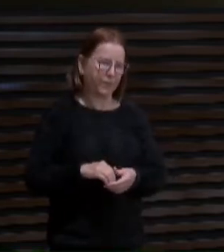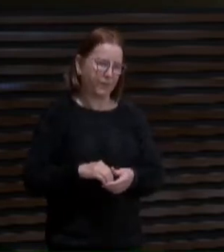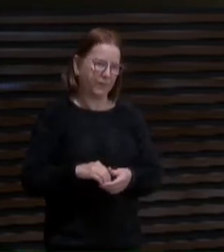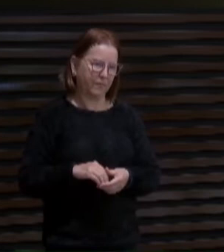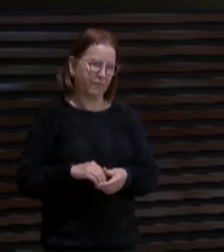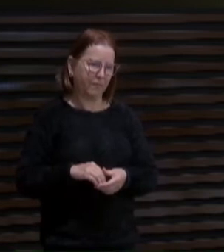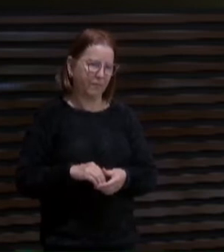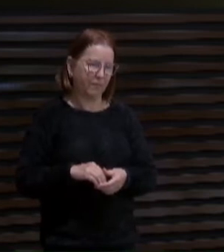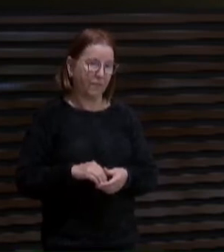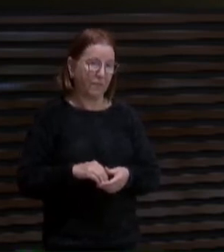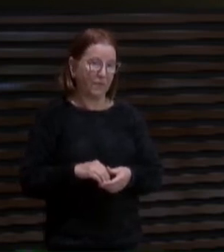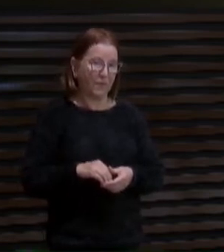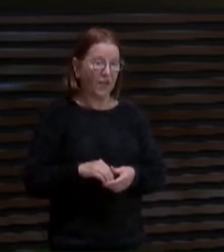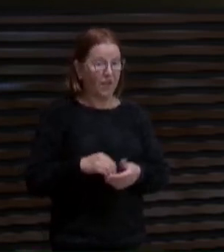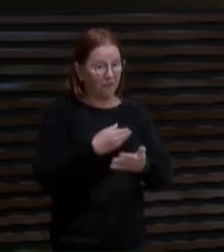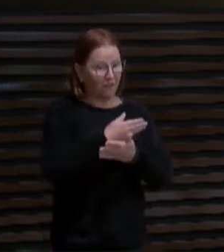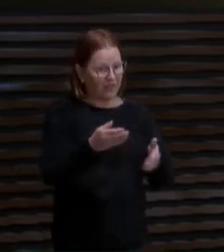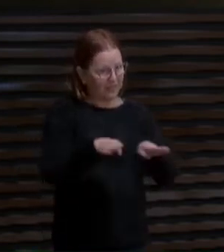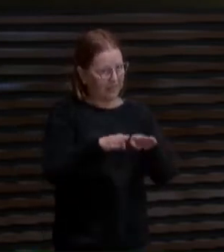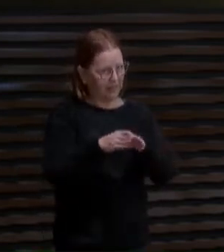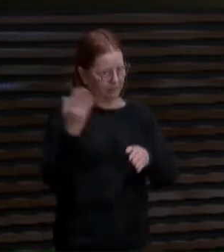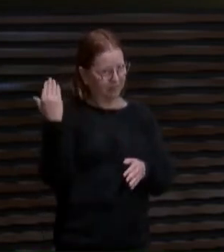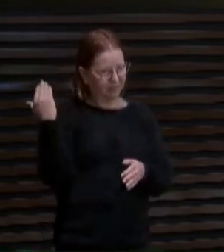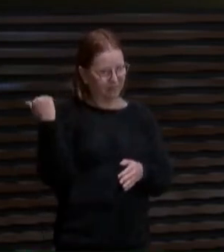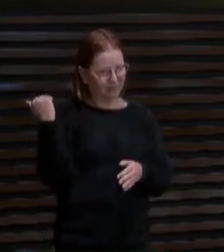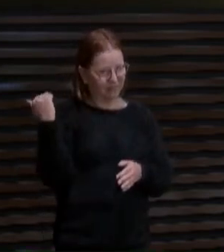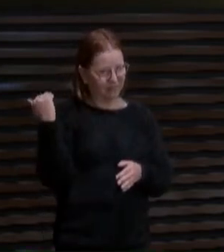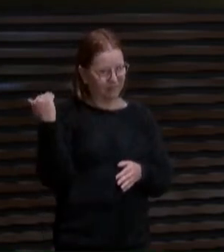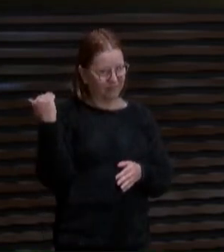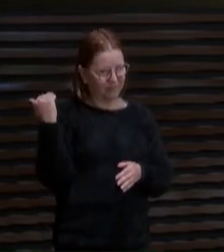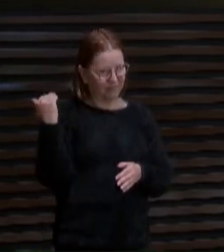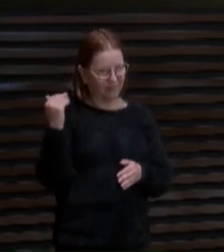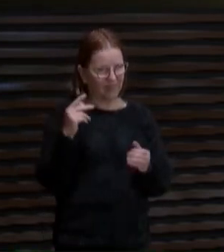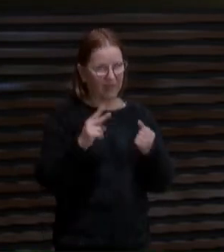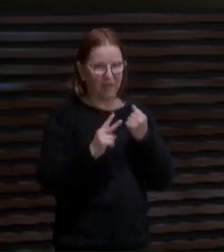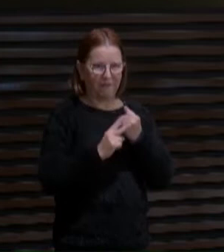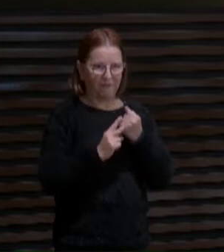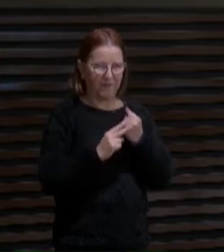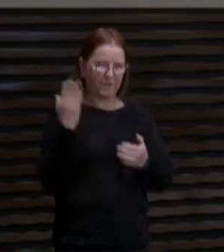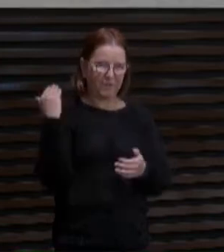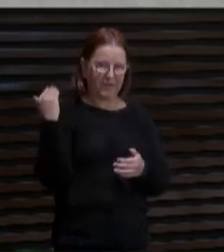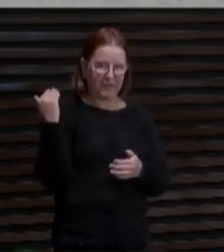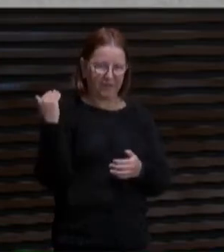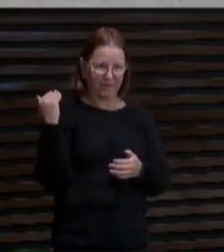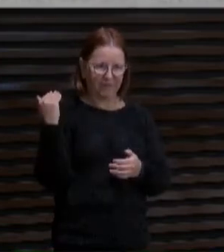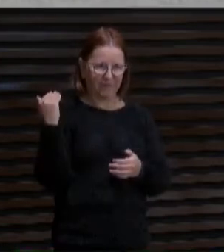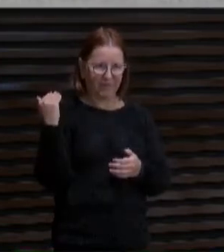dizer Tais fortes Tais fortes está que verbo passado